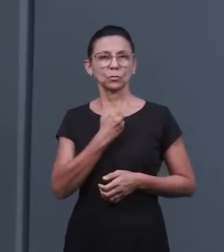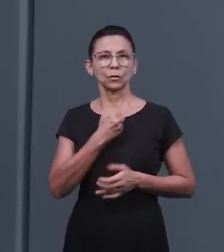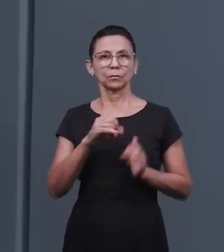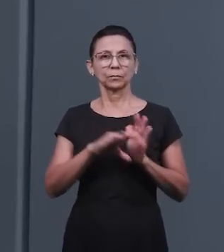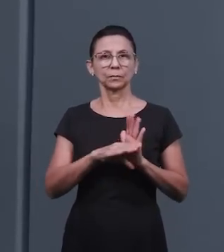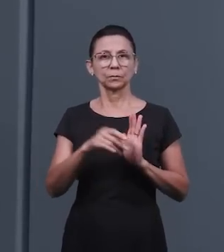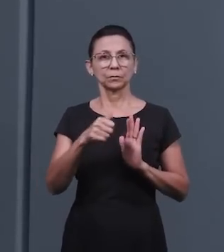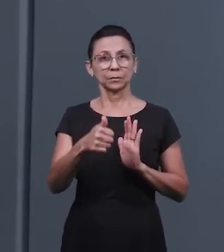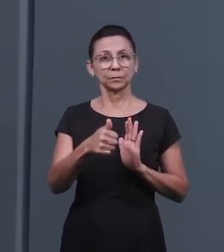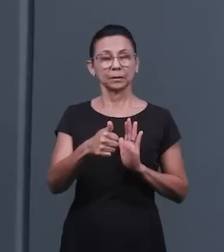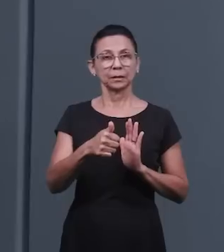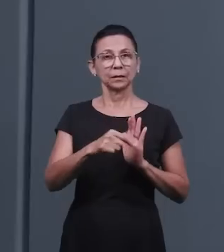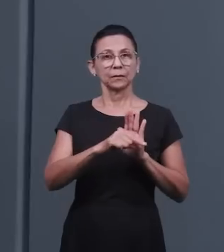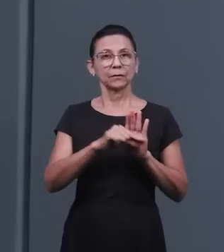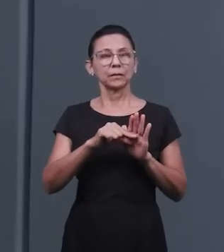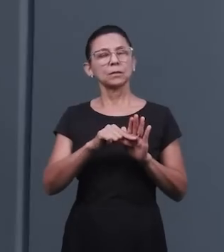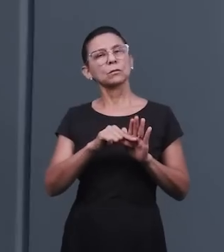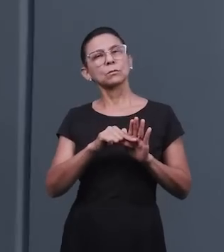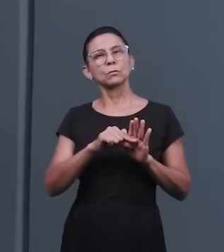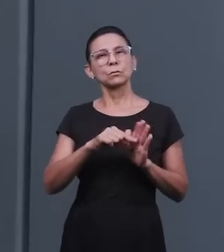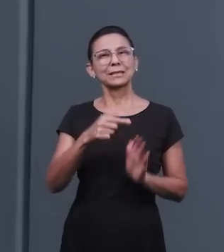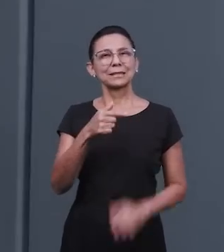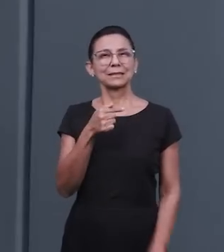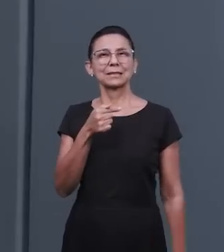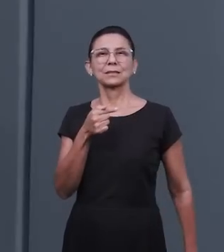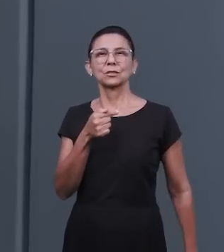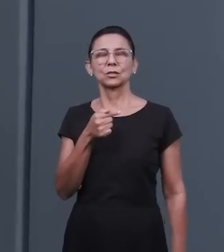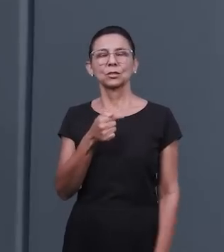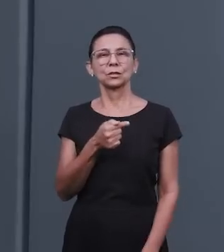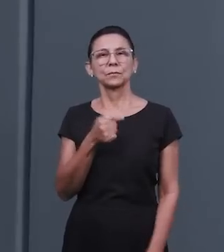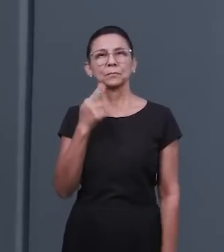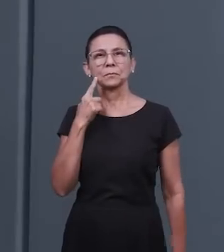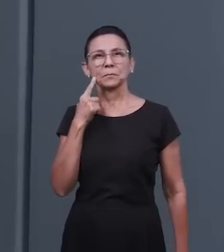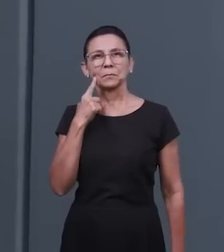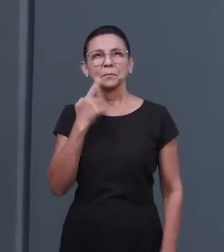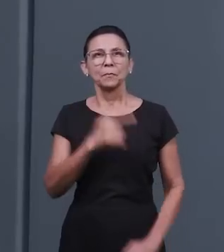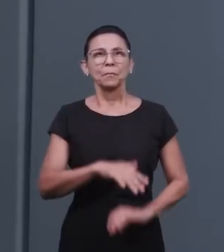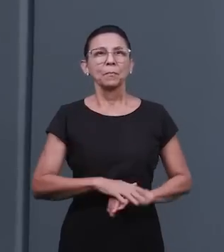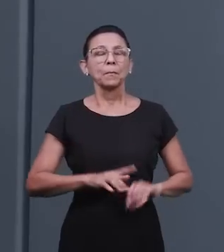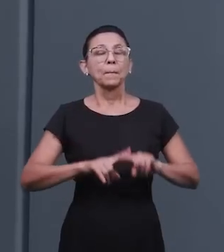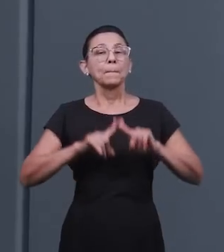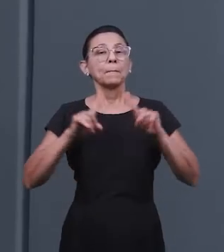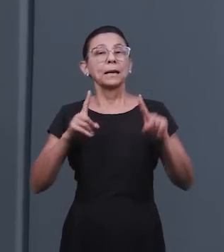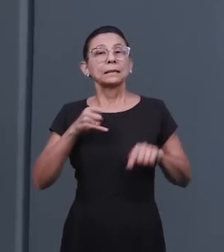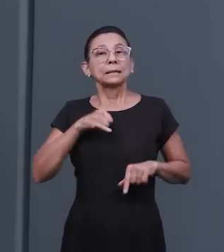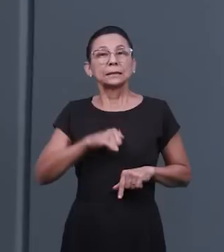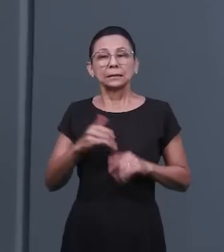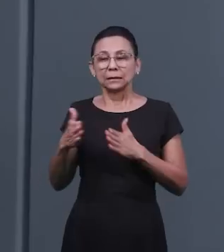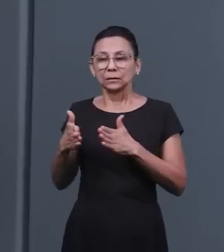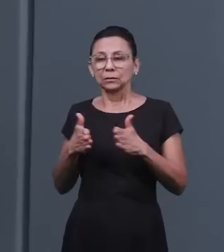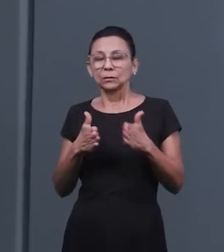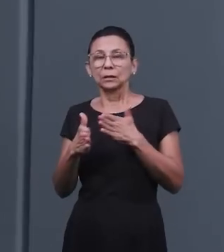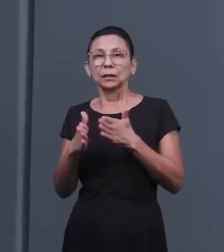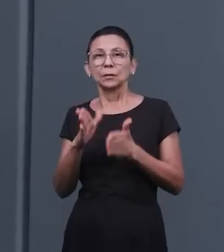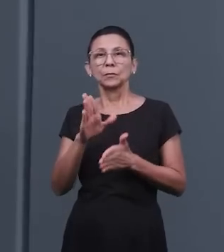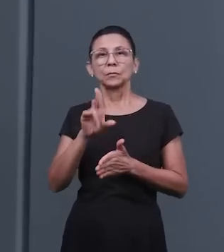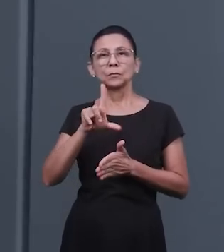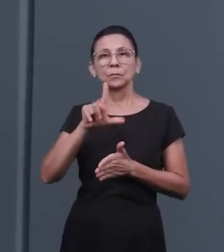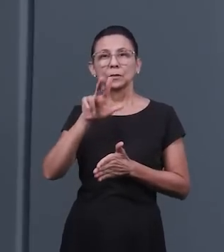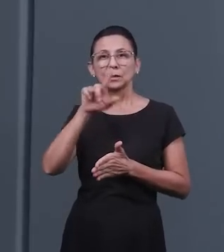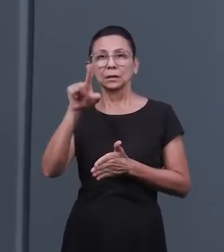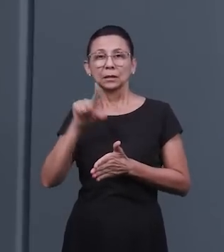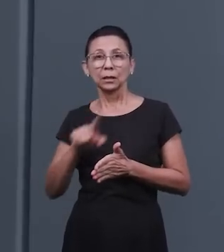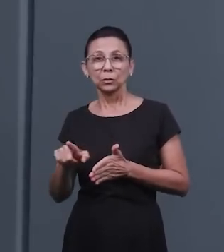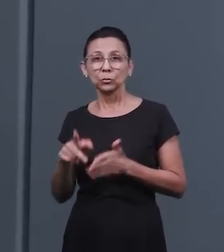no capítulo 1, o verso de número 7, e que diz assim: Mas se andarmos na